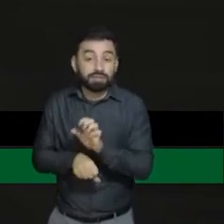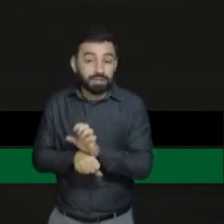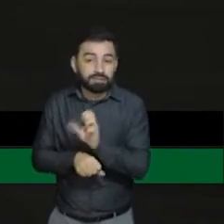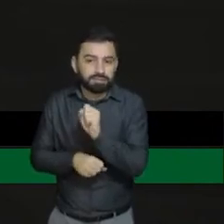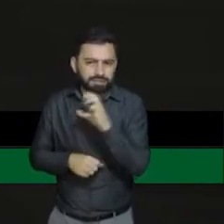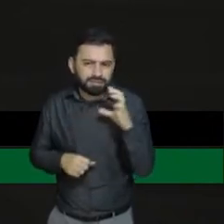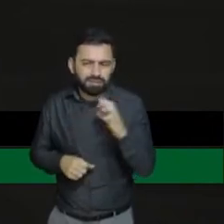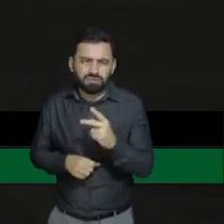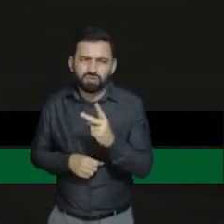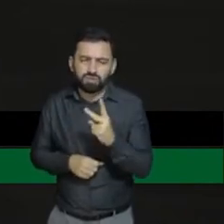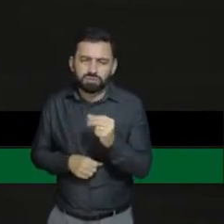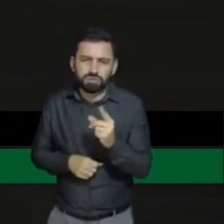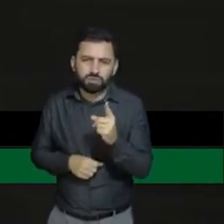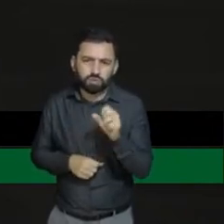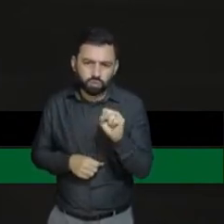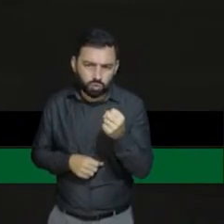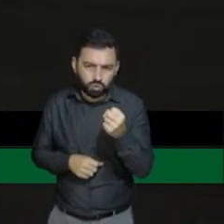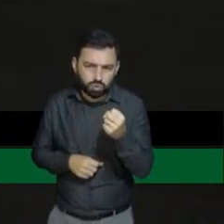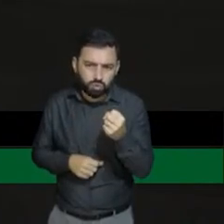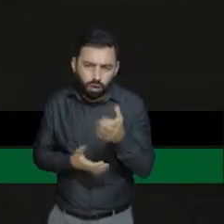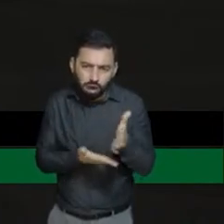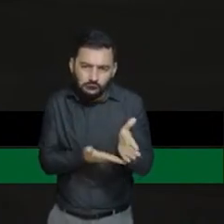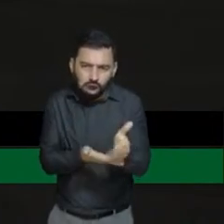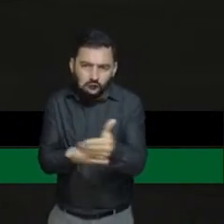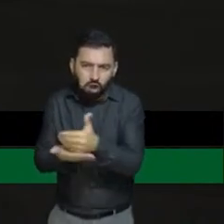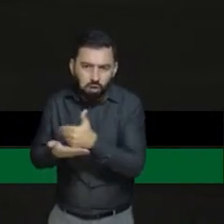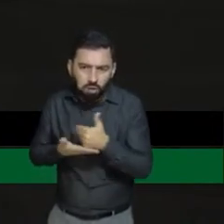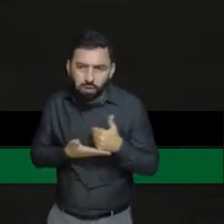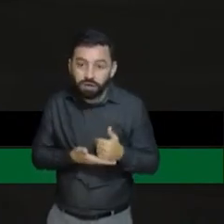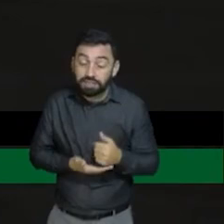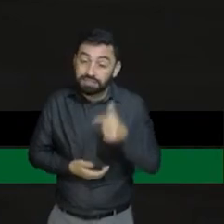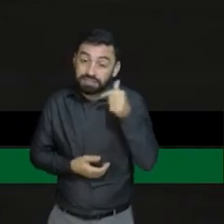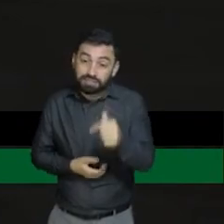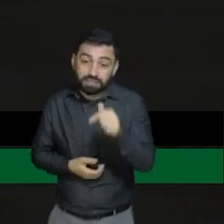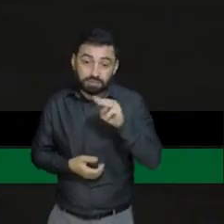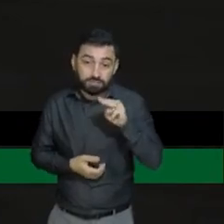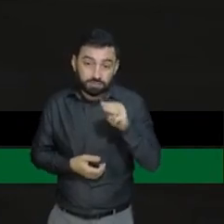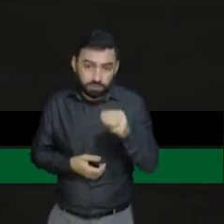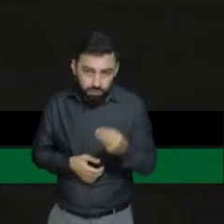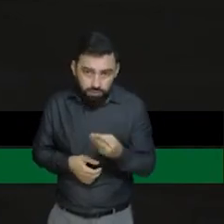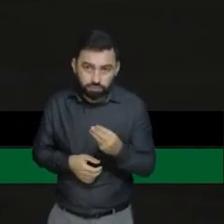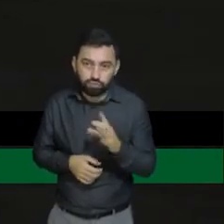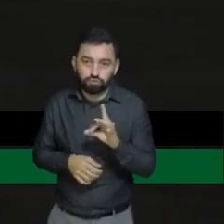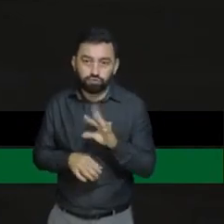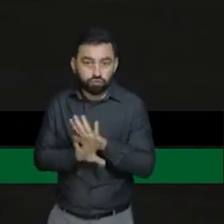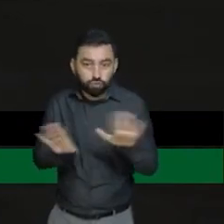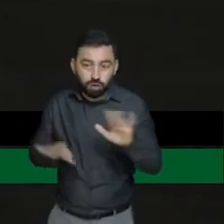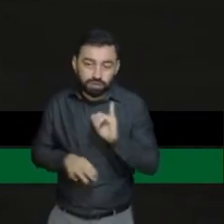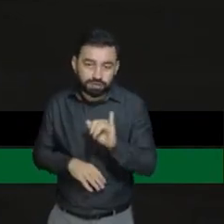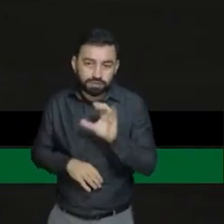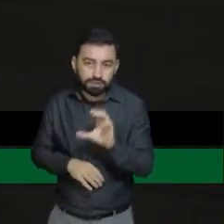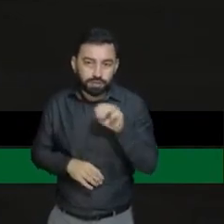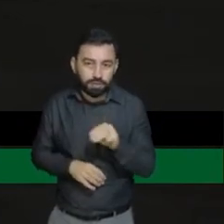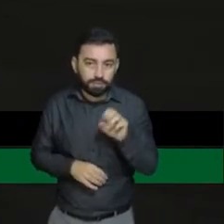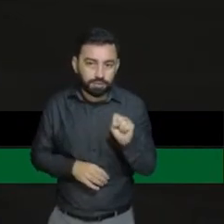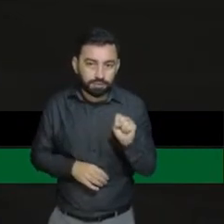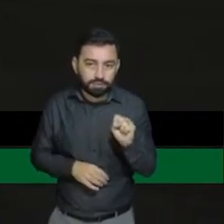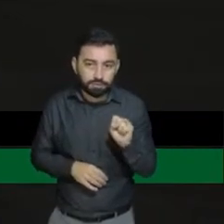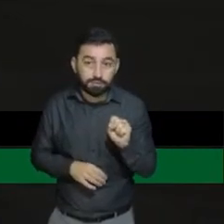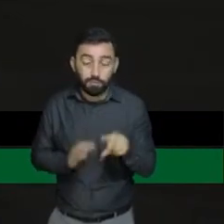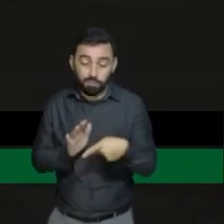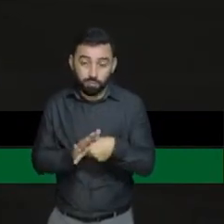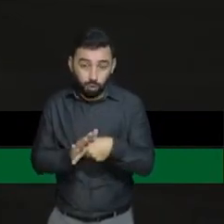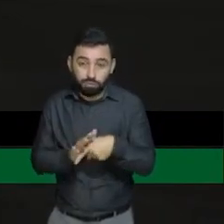em 2018, arrecadava aproximadamente 7 milhões somente em ICMS no ramo do